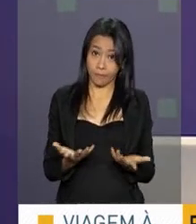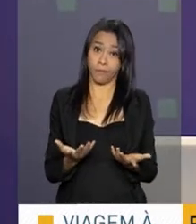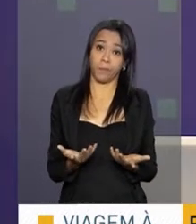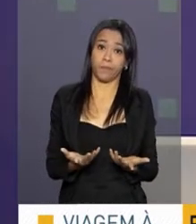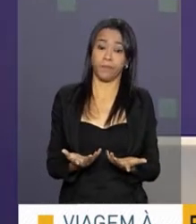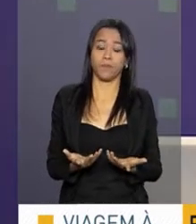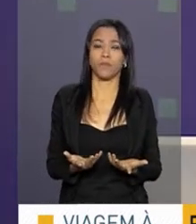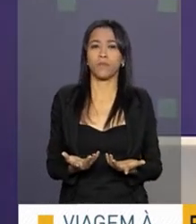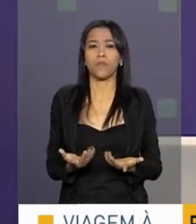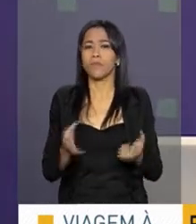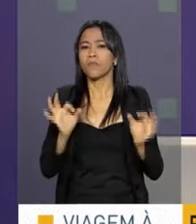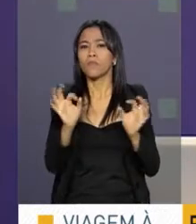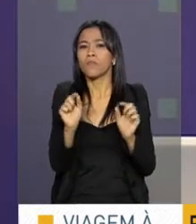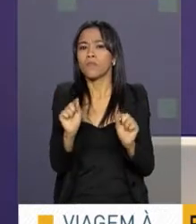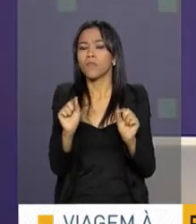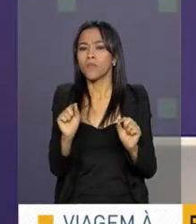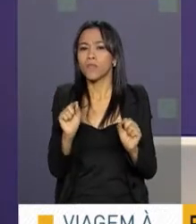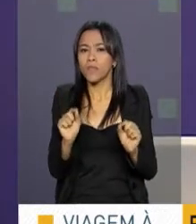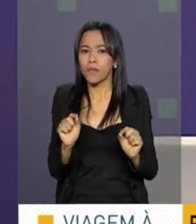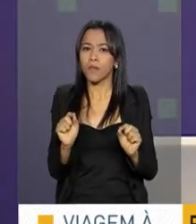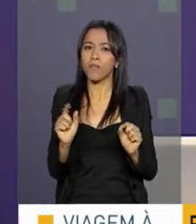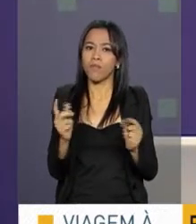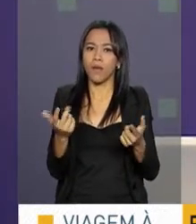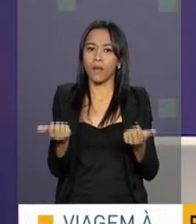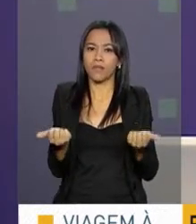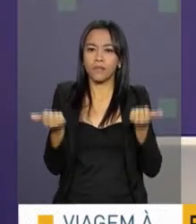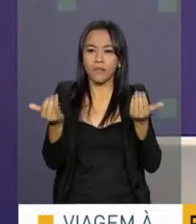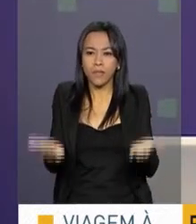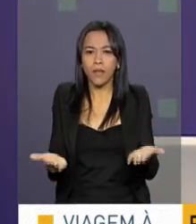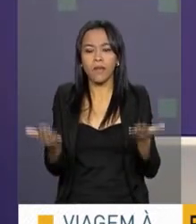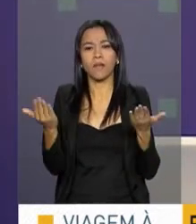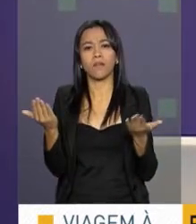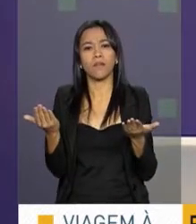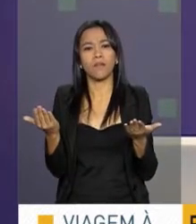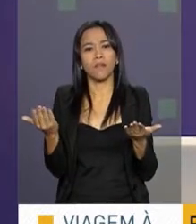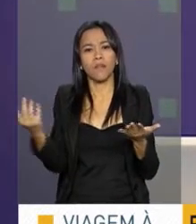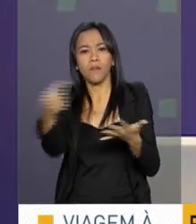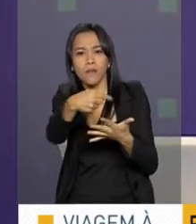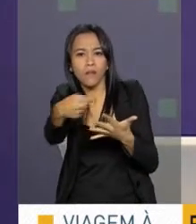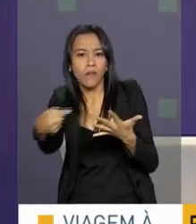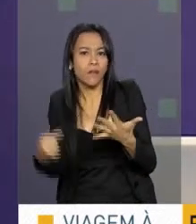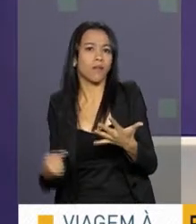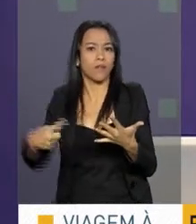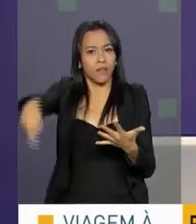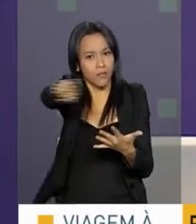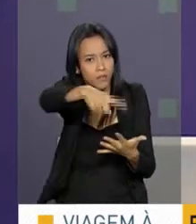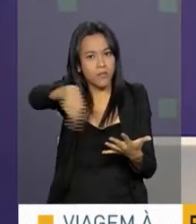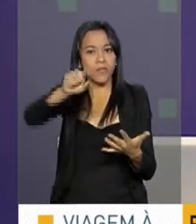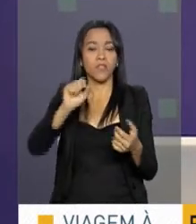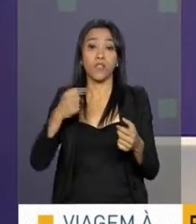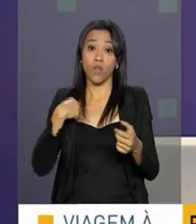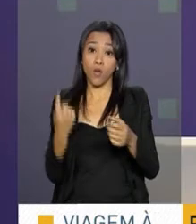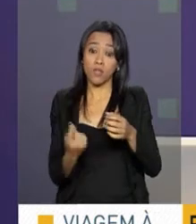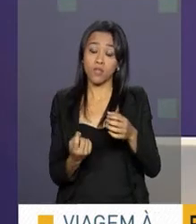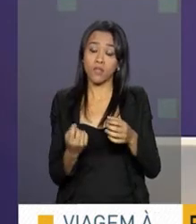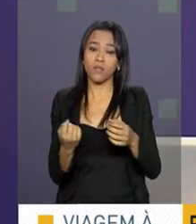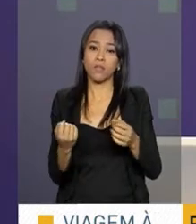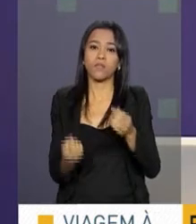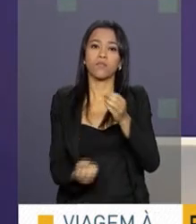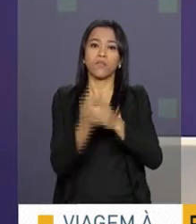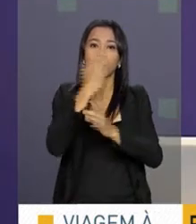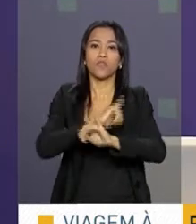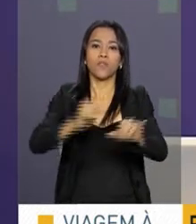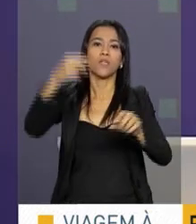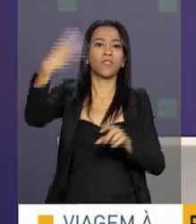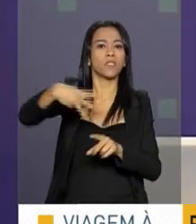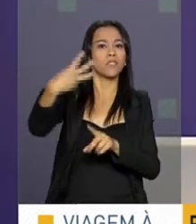exatamente concretude e elementos para isso, nós lançamos agora recentemente a terceira rodada do